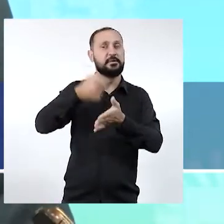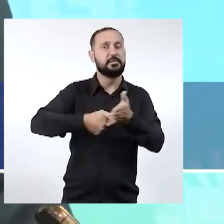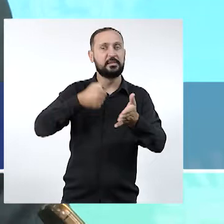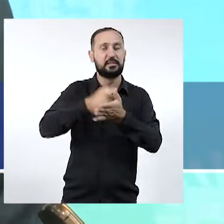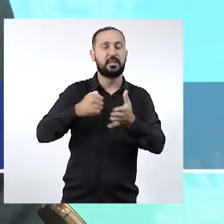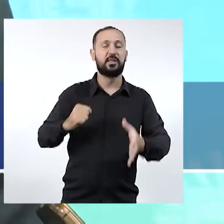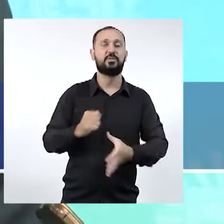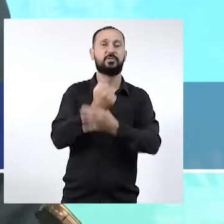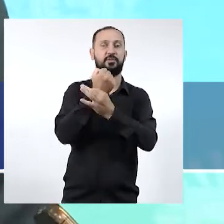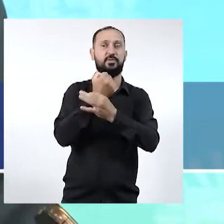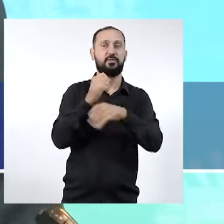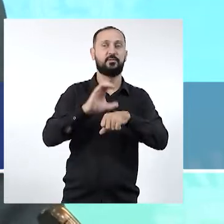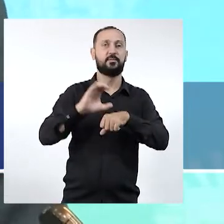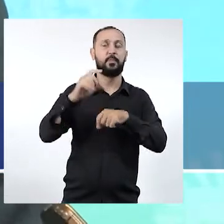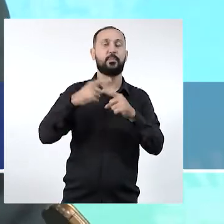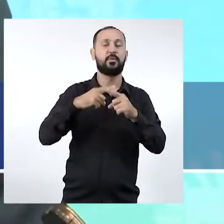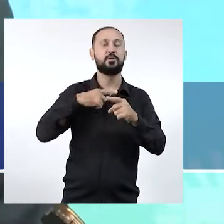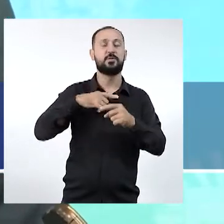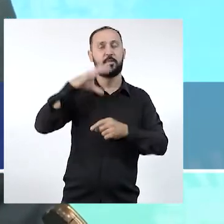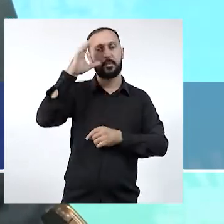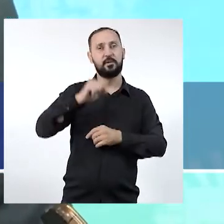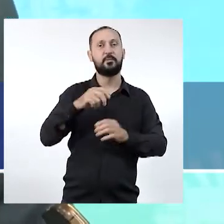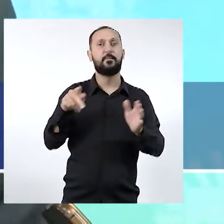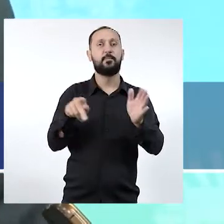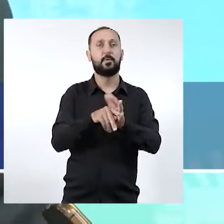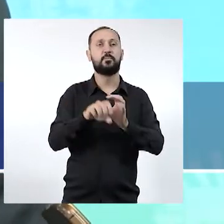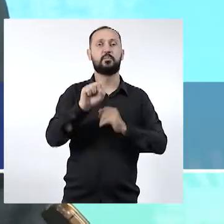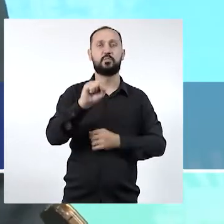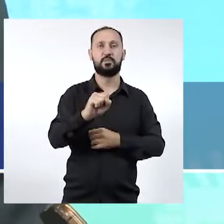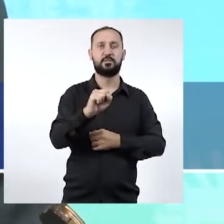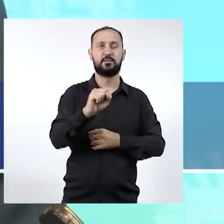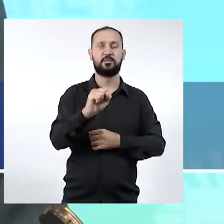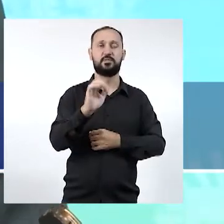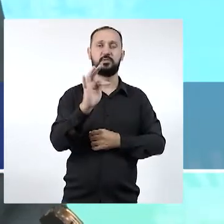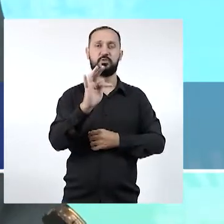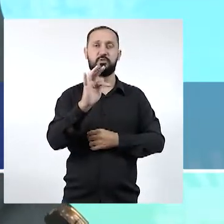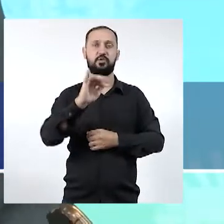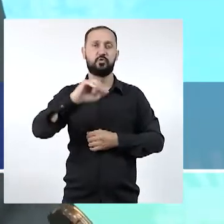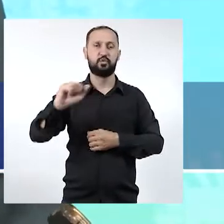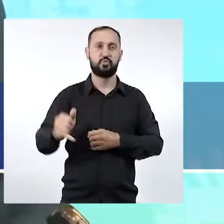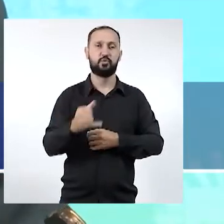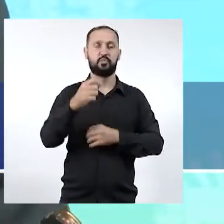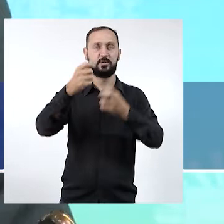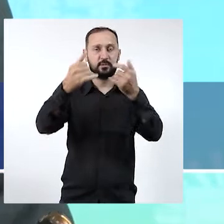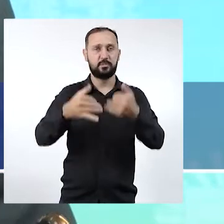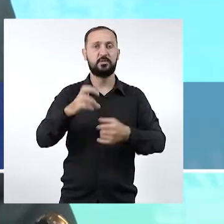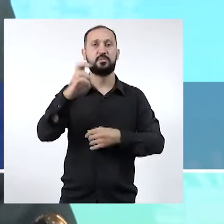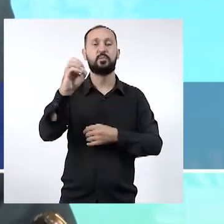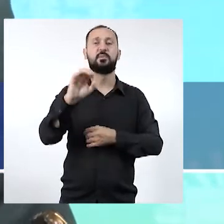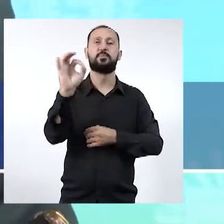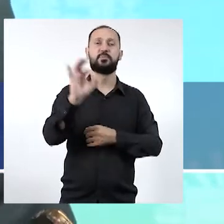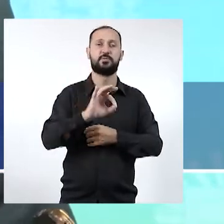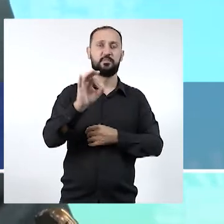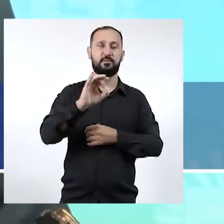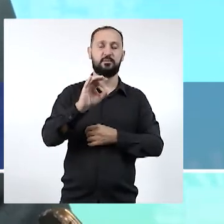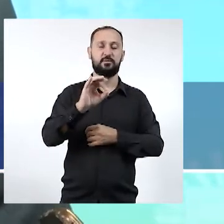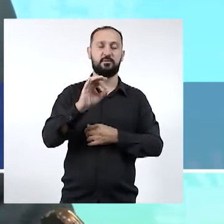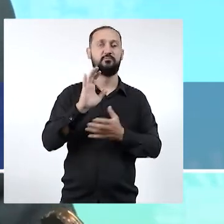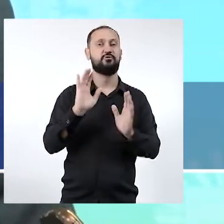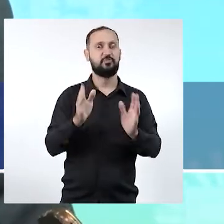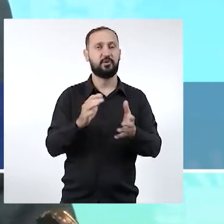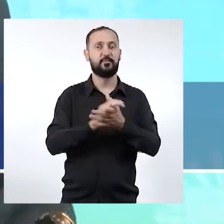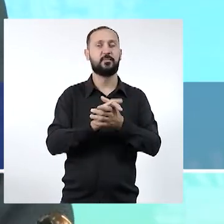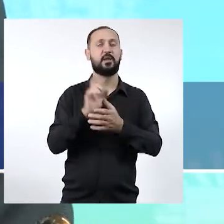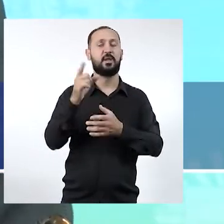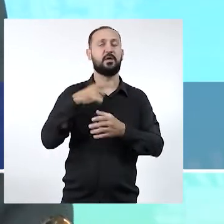fosse resguardada a constitucionalidade, mesmo porque já existe uma decisão do Supremo com relação a 50% de cotas, e, por